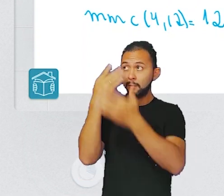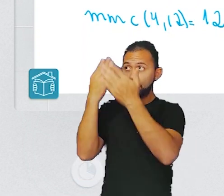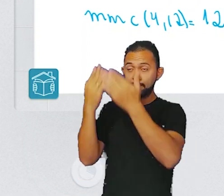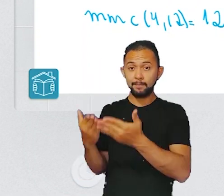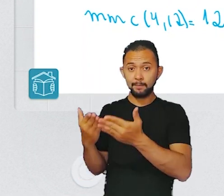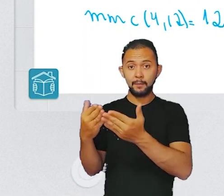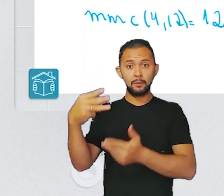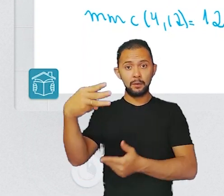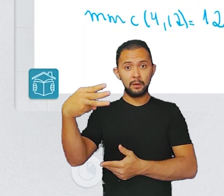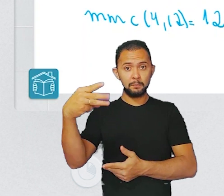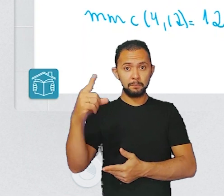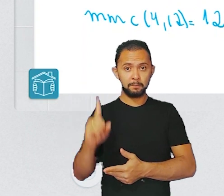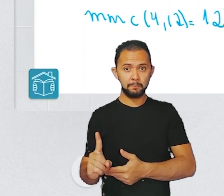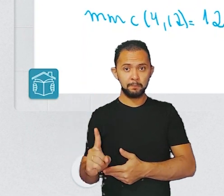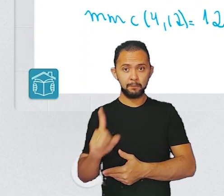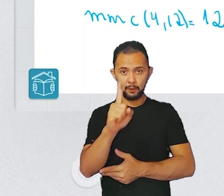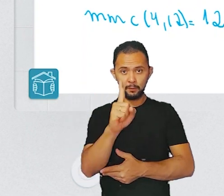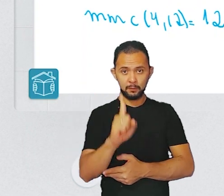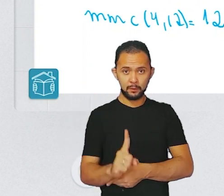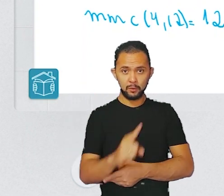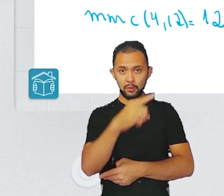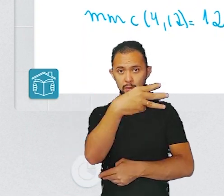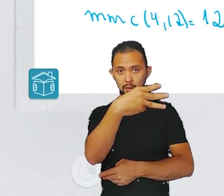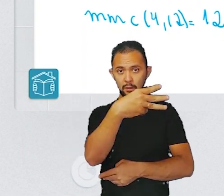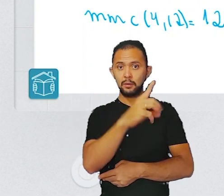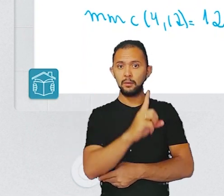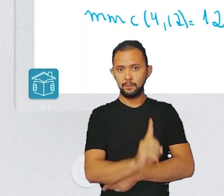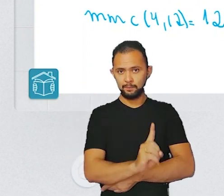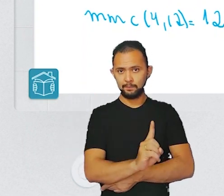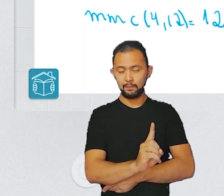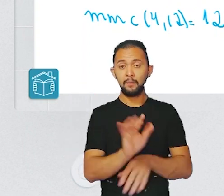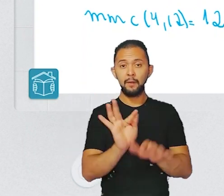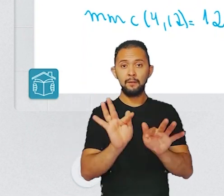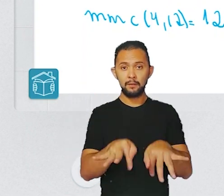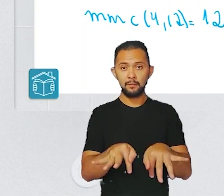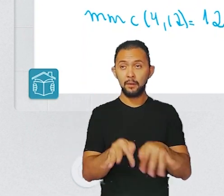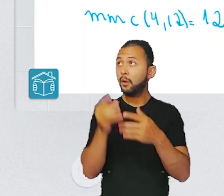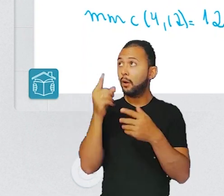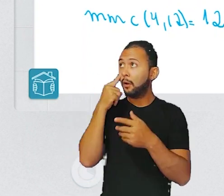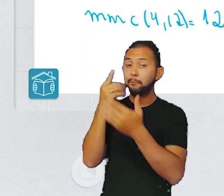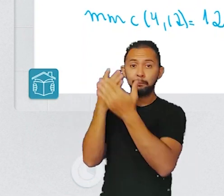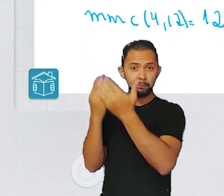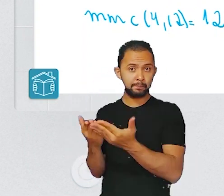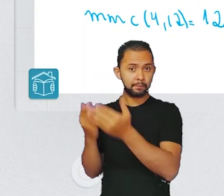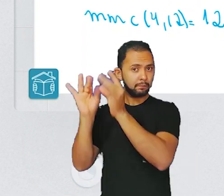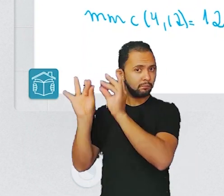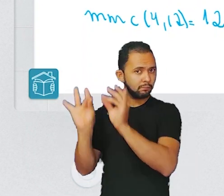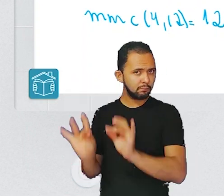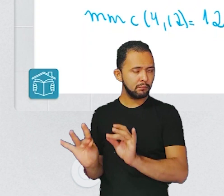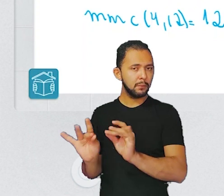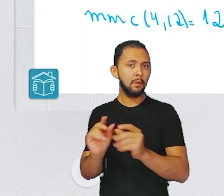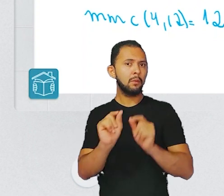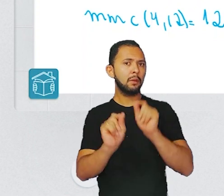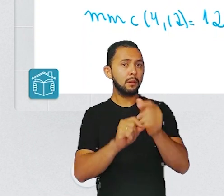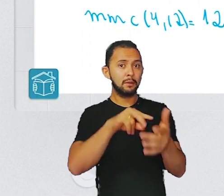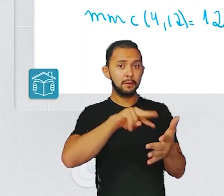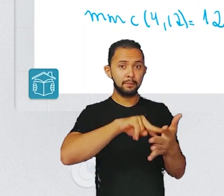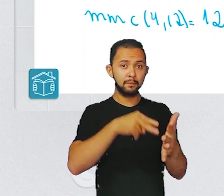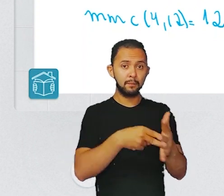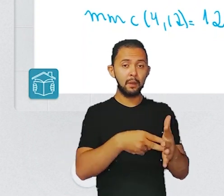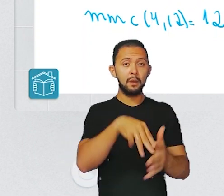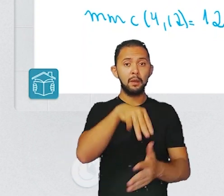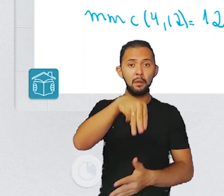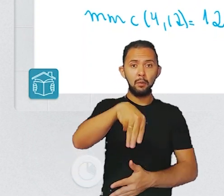então só vou repetir 1. E aí, 3 dividido por 3, 1. A gente encerra aí. O que é que significa, professor? Ó, significa o seguinte, que o